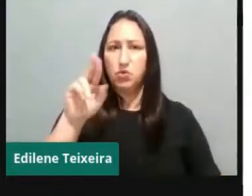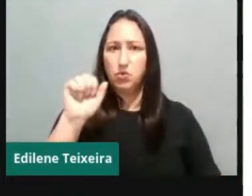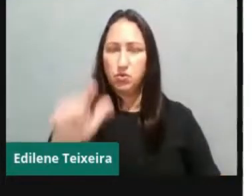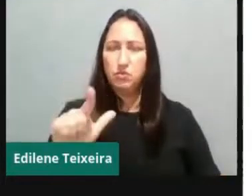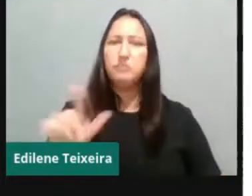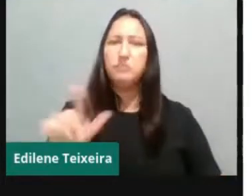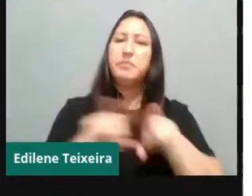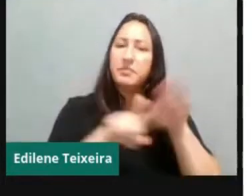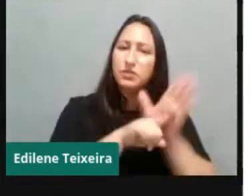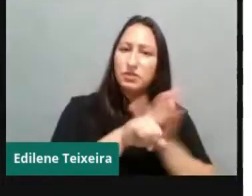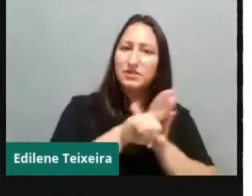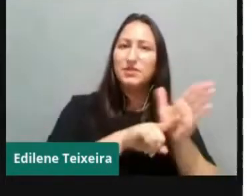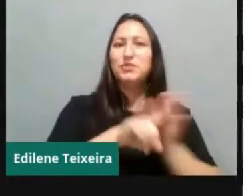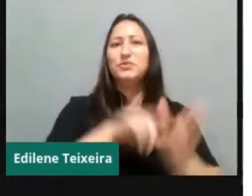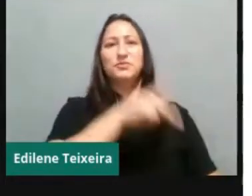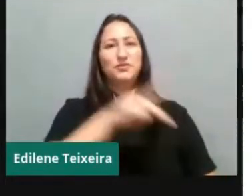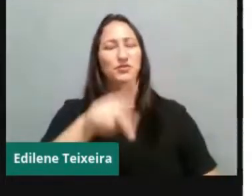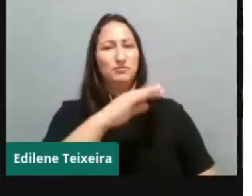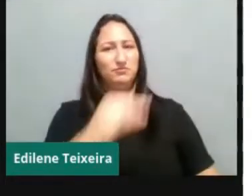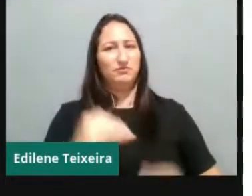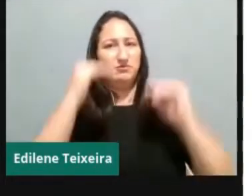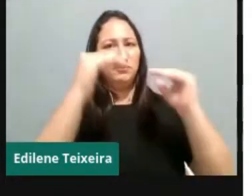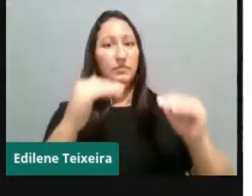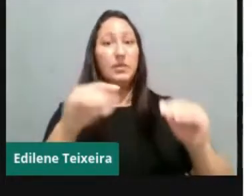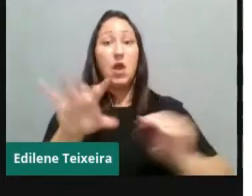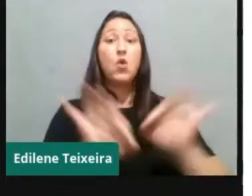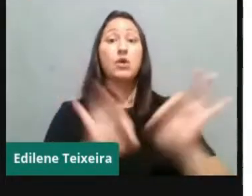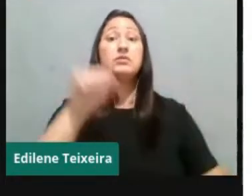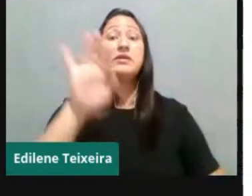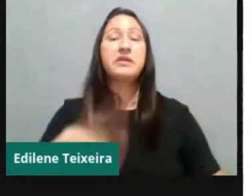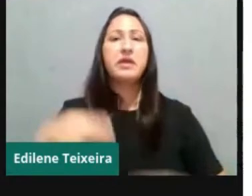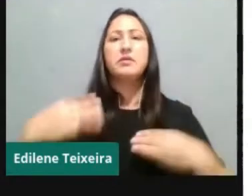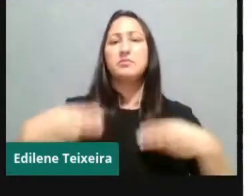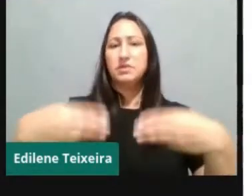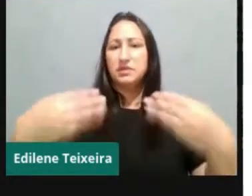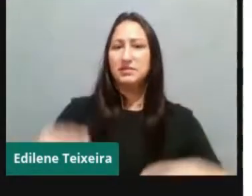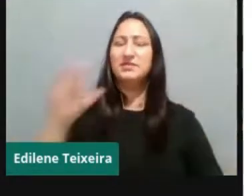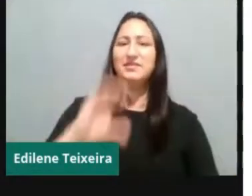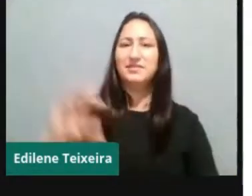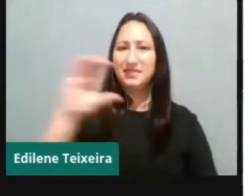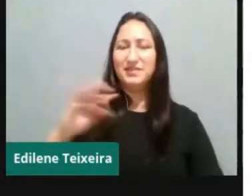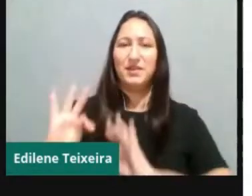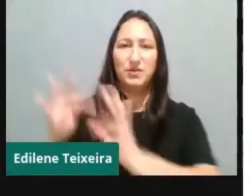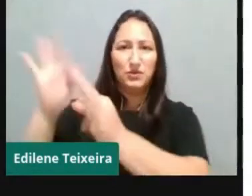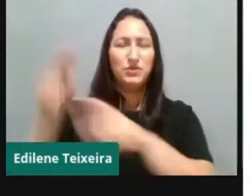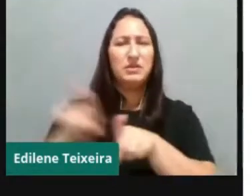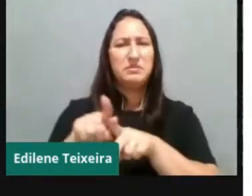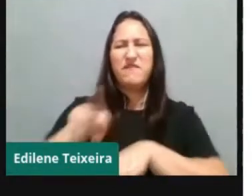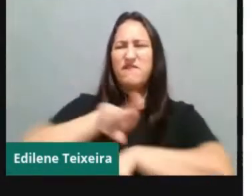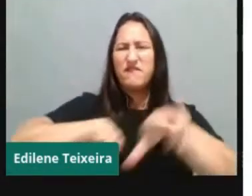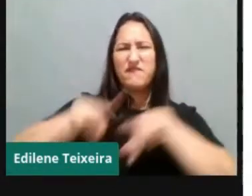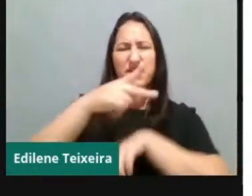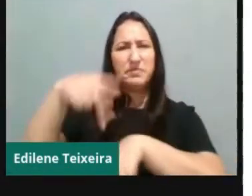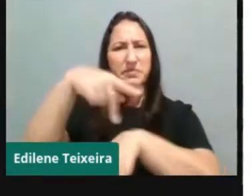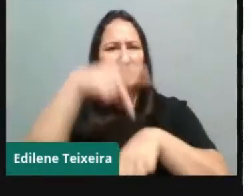é organizado pelo Ministério da Ciência e Tecnologia, envolve vários países, Argentina, Brasil, Chile, e ganhamos